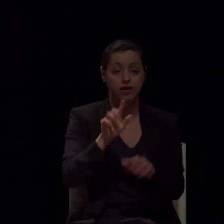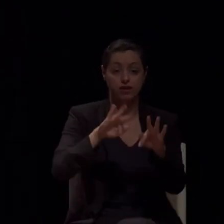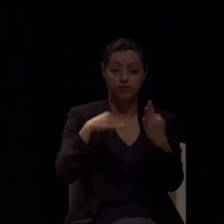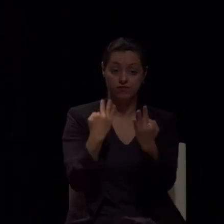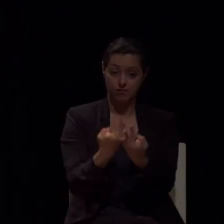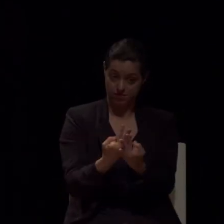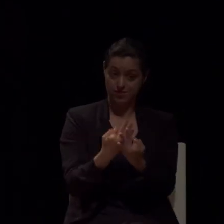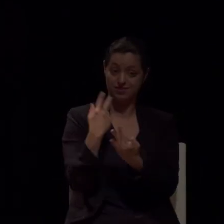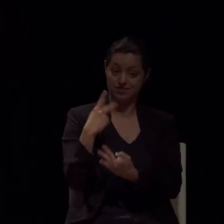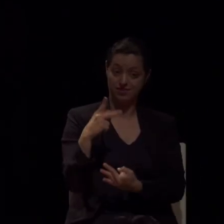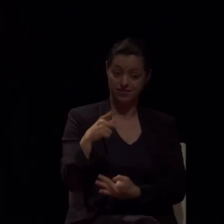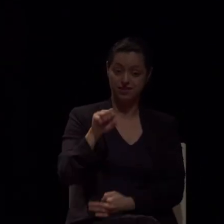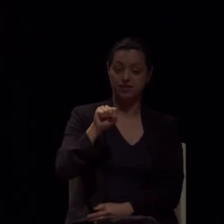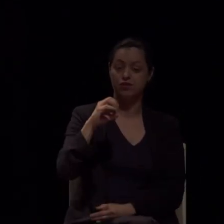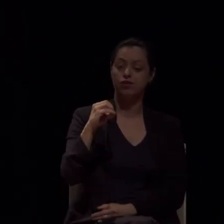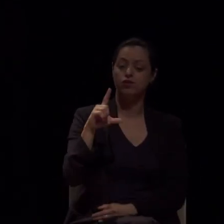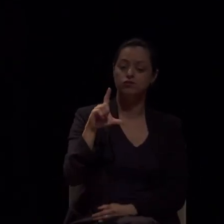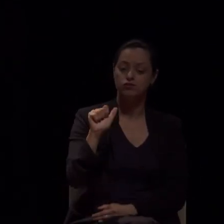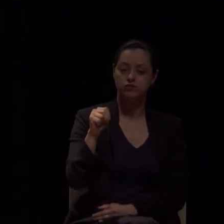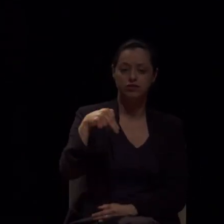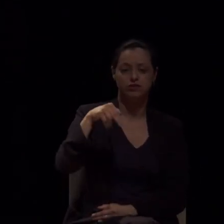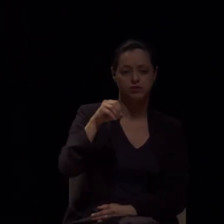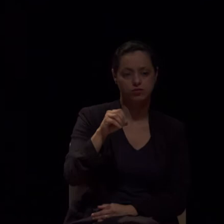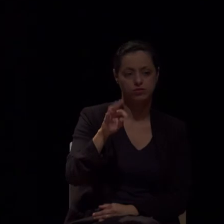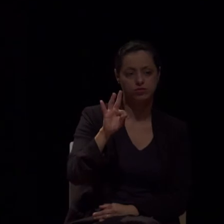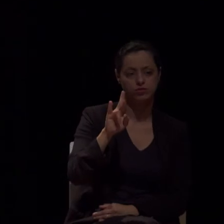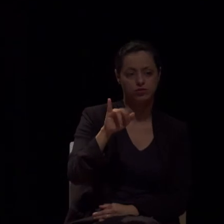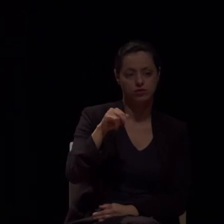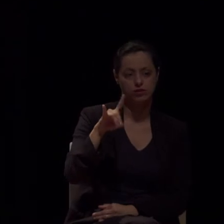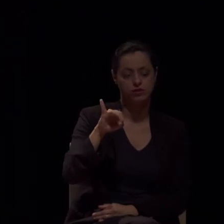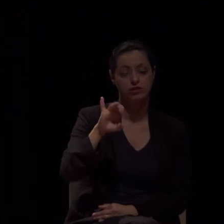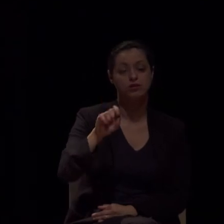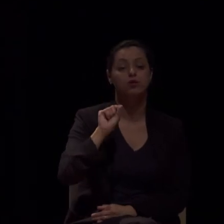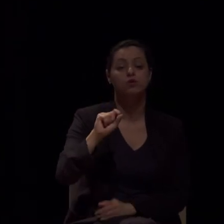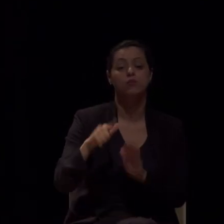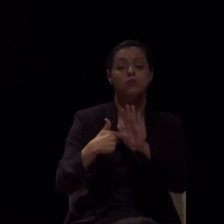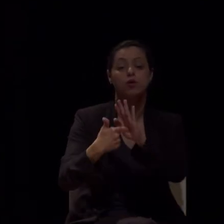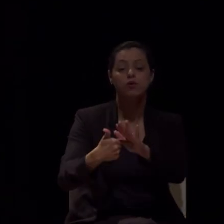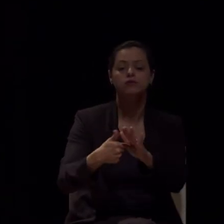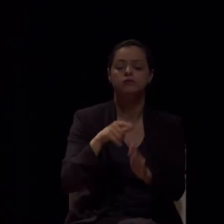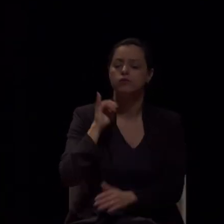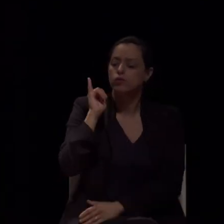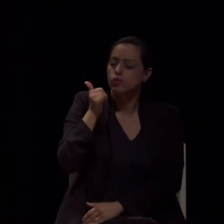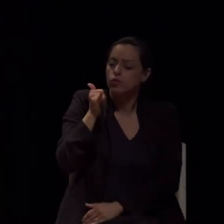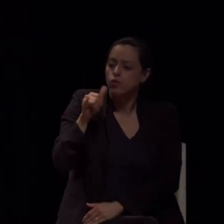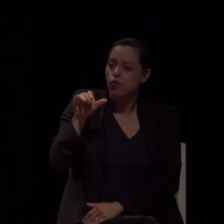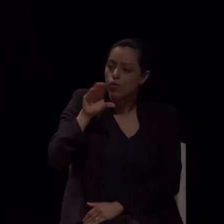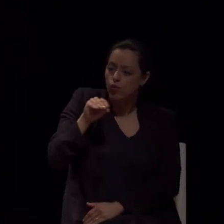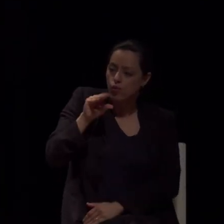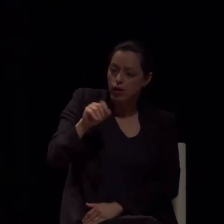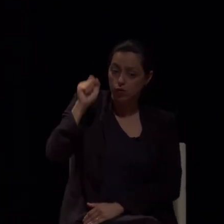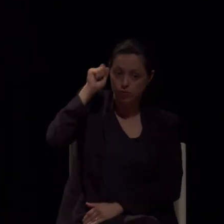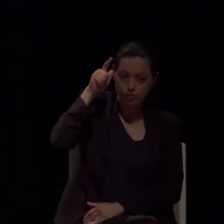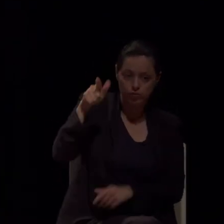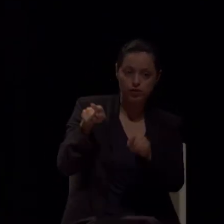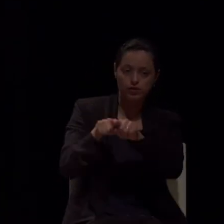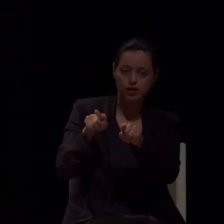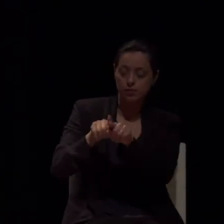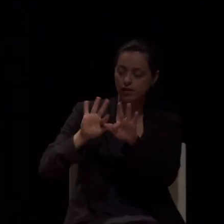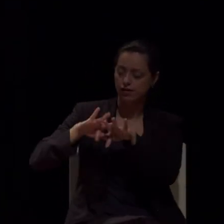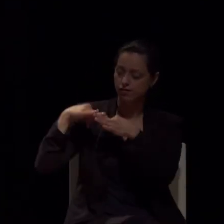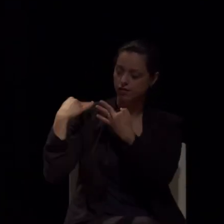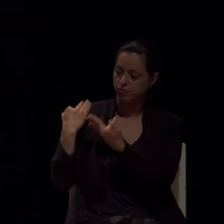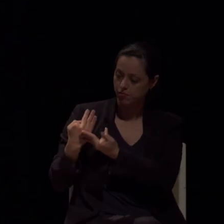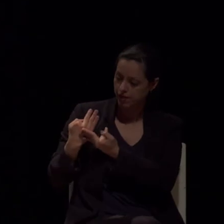traz consigo através da cultura oral o seguimento do trabalho da família na manutenção da tradição